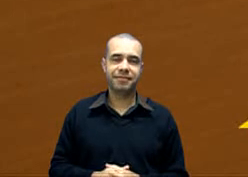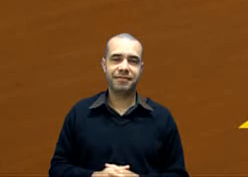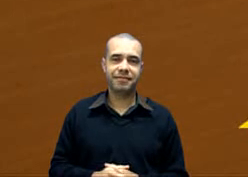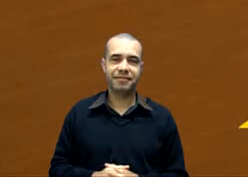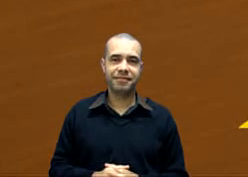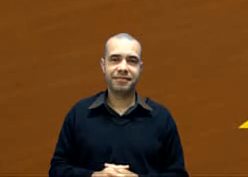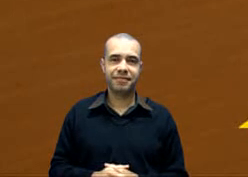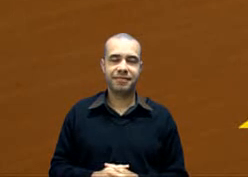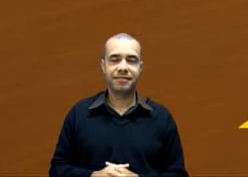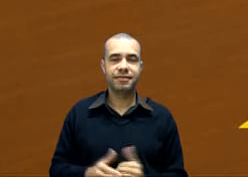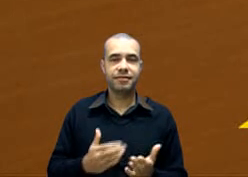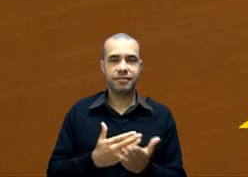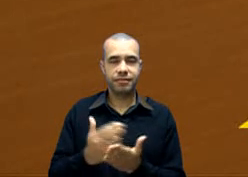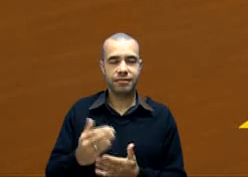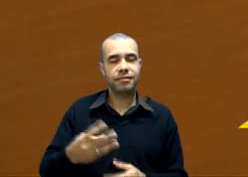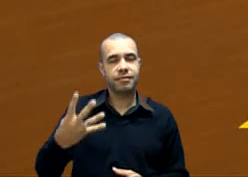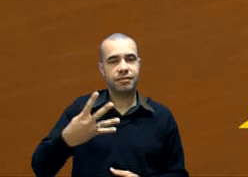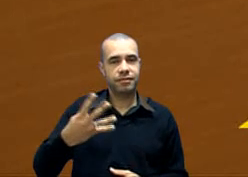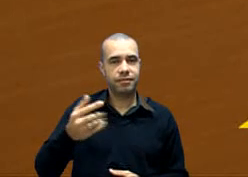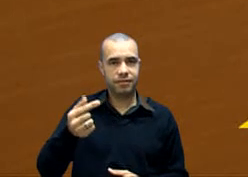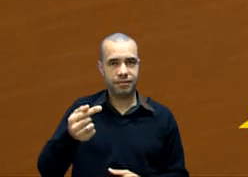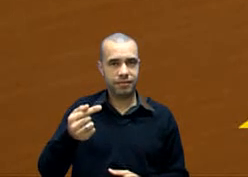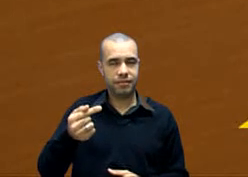Apresentação das matérias da 47ª sessão.